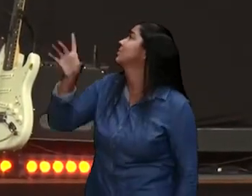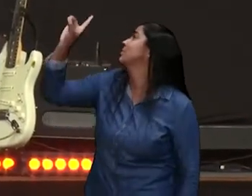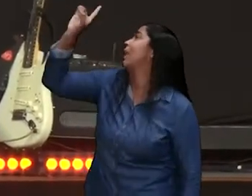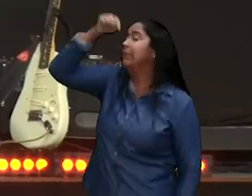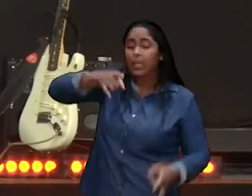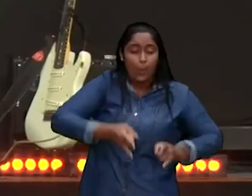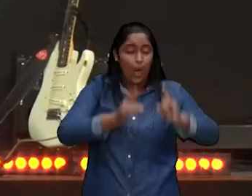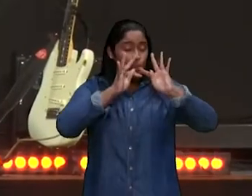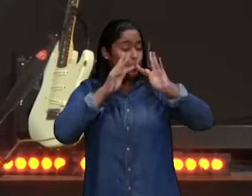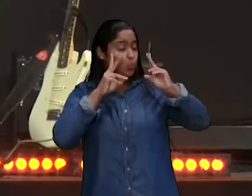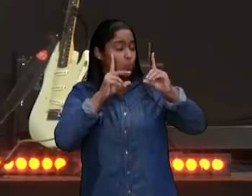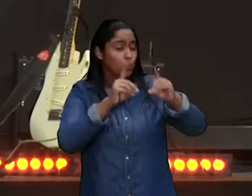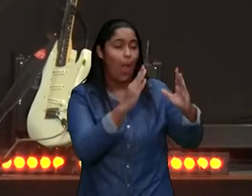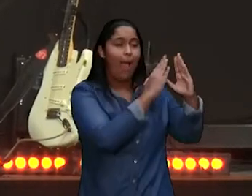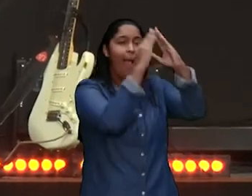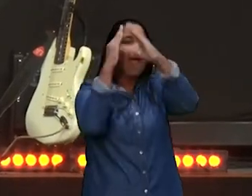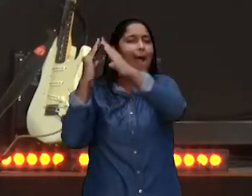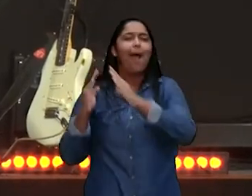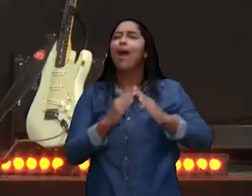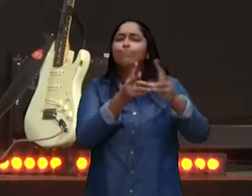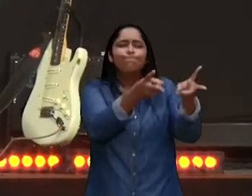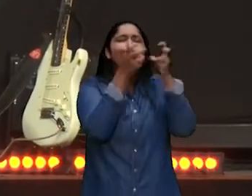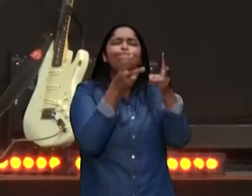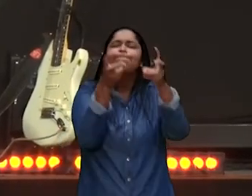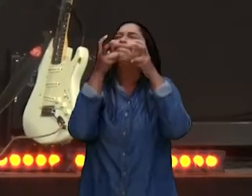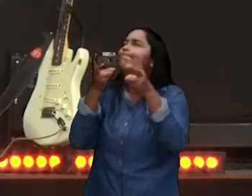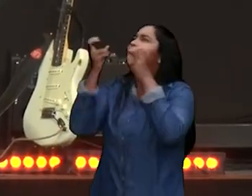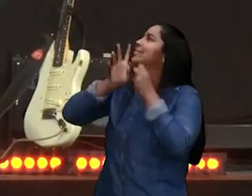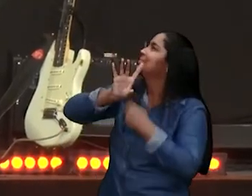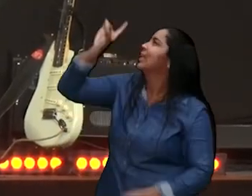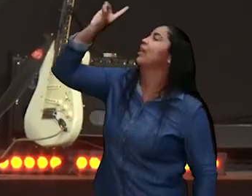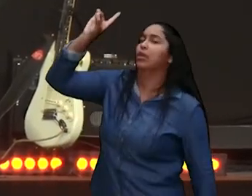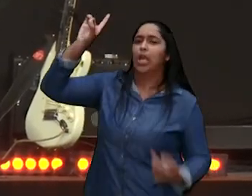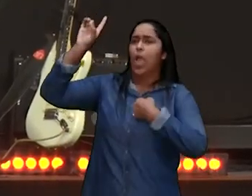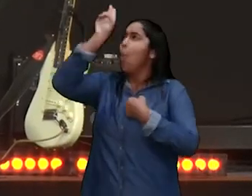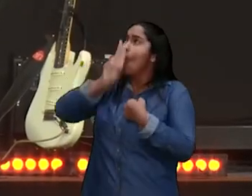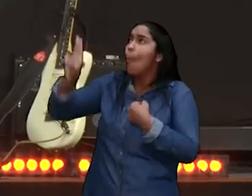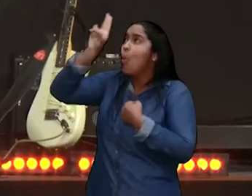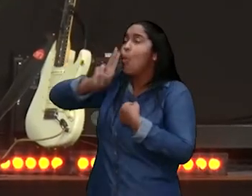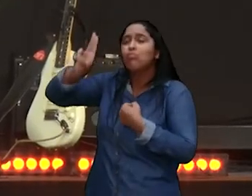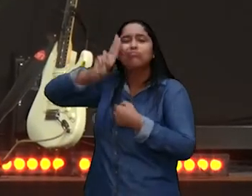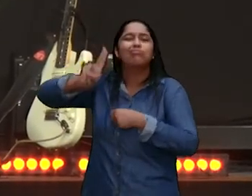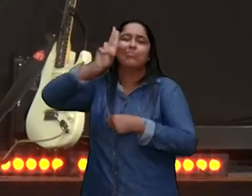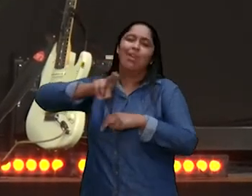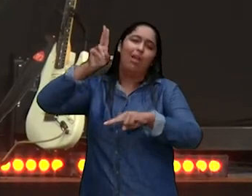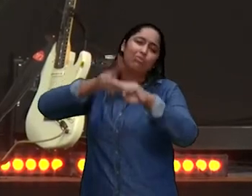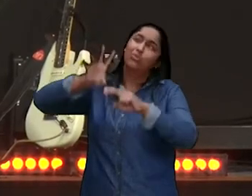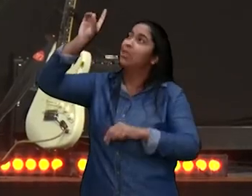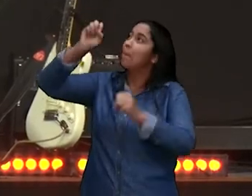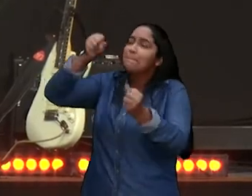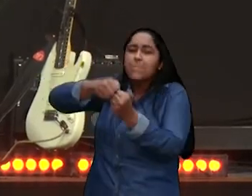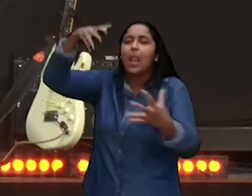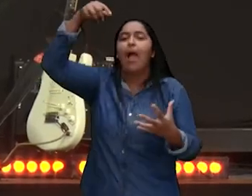Fred compreendo a tua verdade a tua palavra o teu poder que eu seja instrumento de amor de benção de milagre nesse